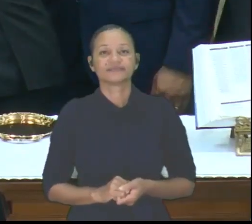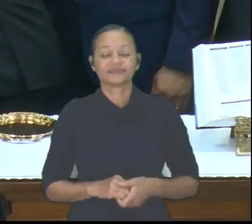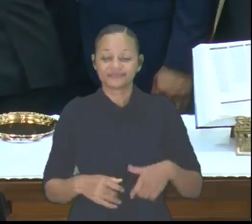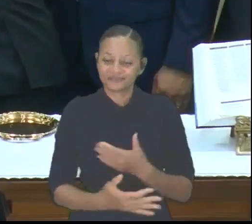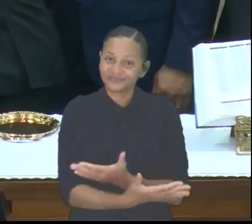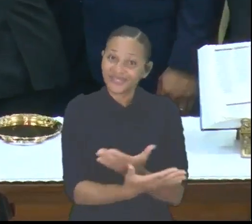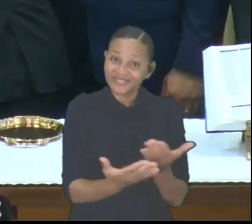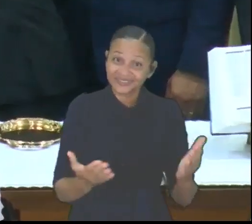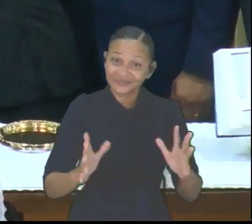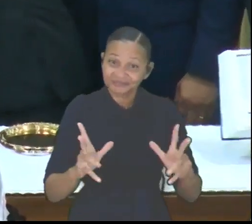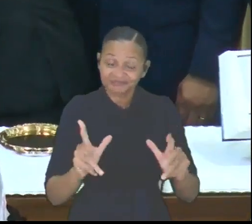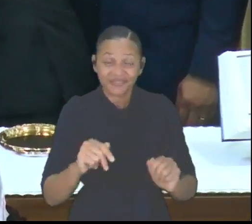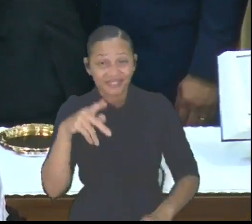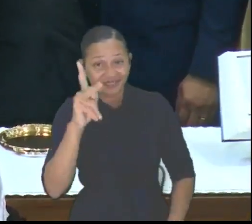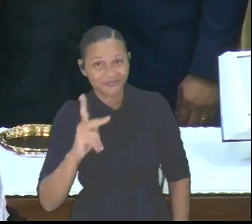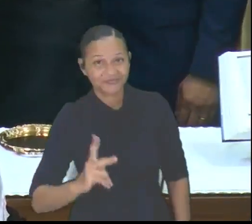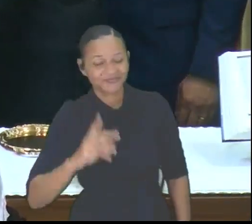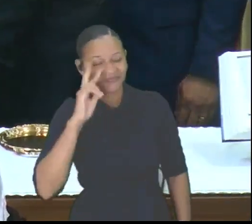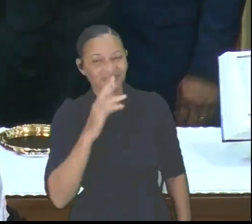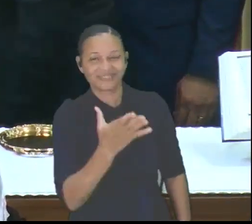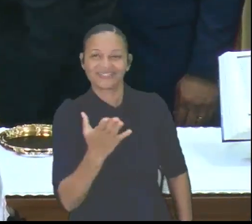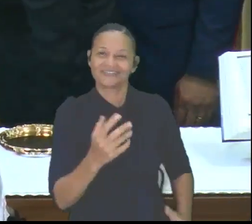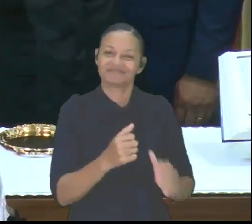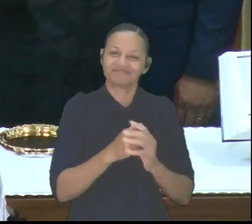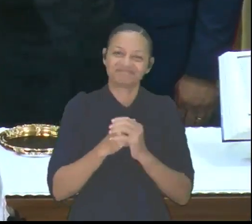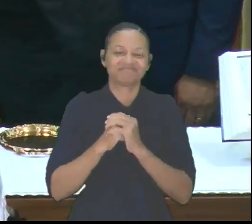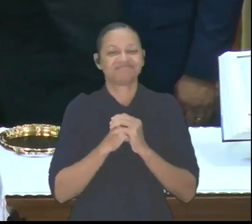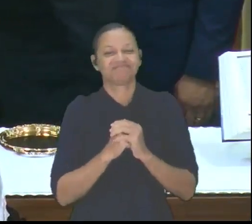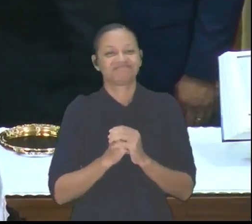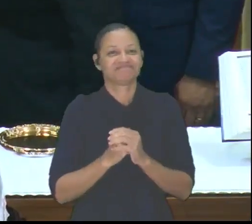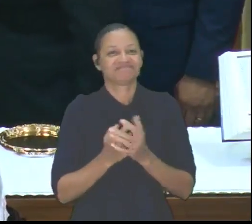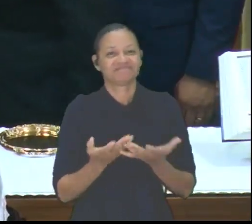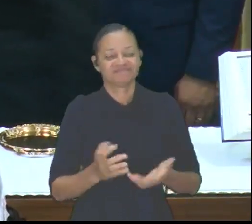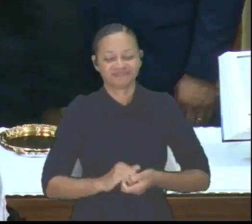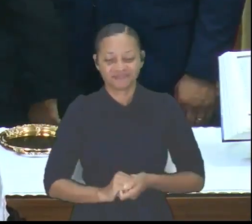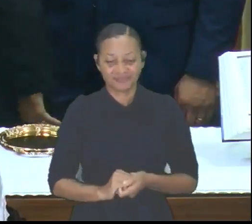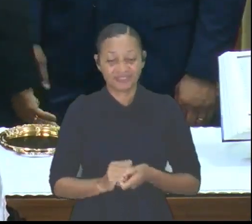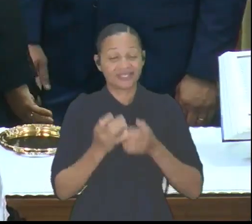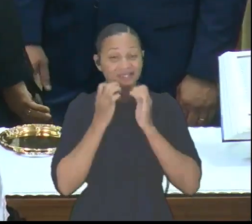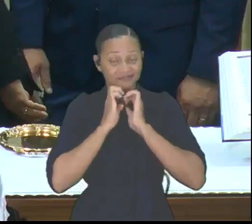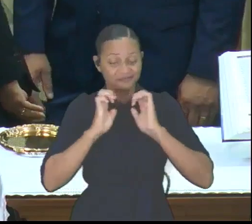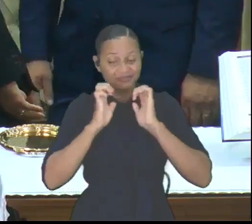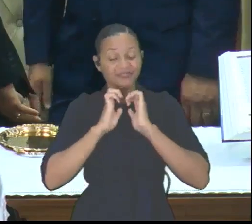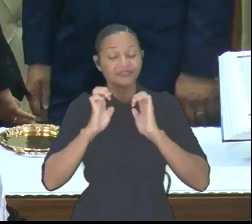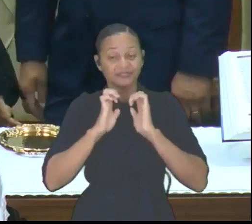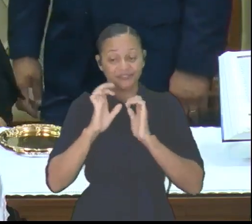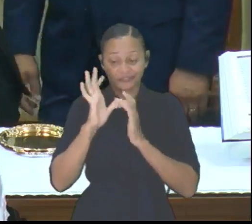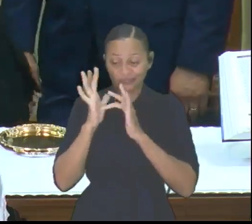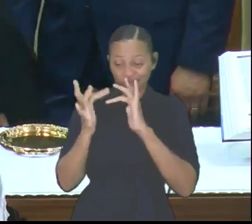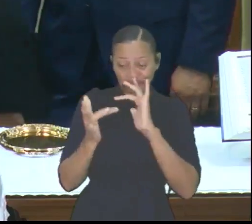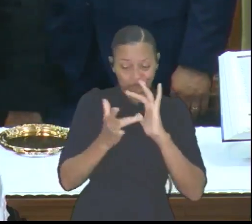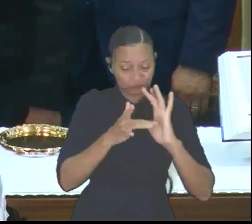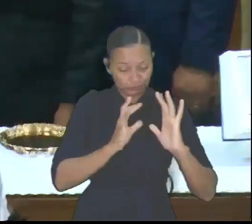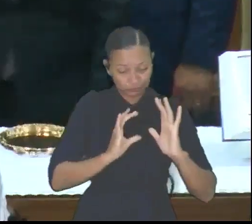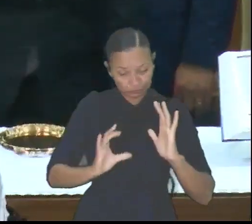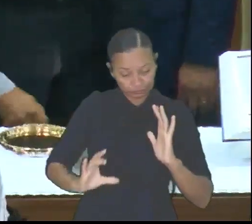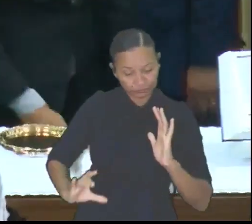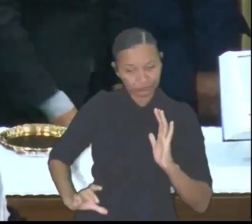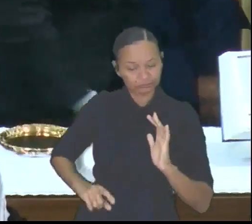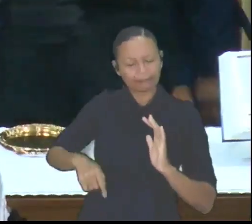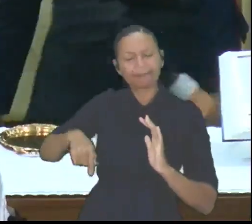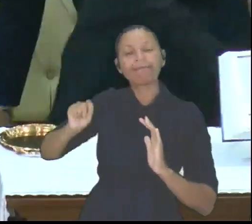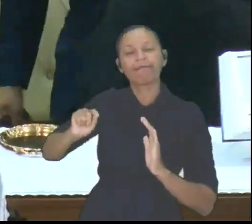Saúdo a todos com a paz do Senhor. Amém. Evangelho de Jesus Cristo, escrito por